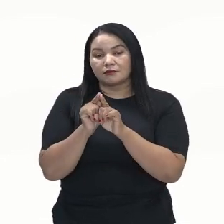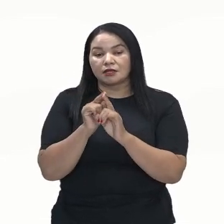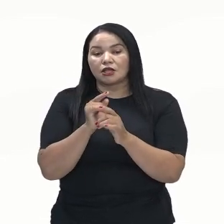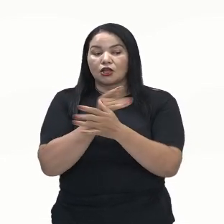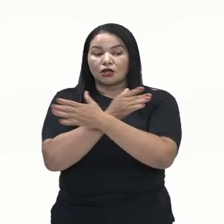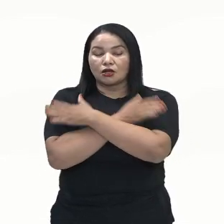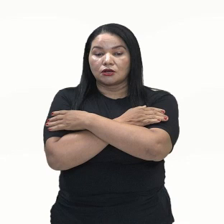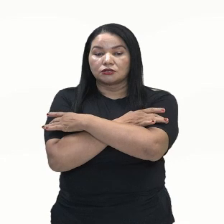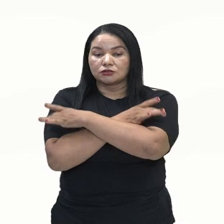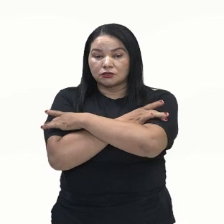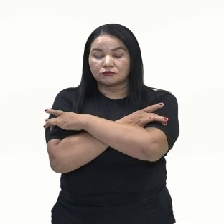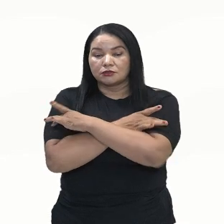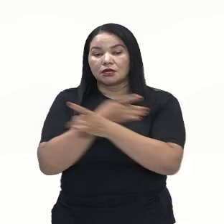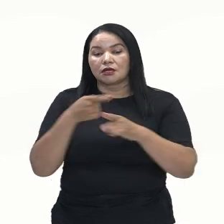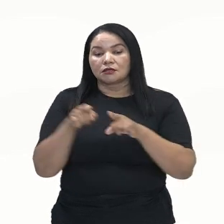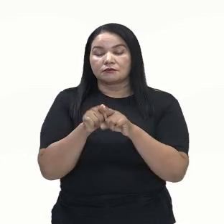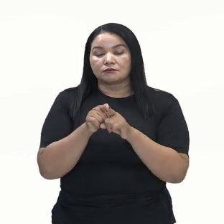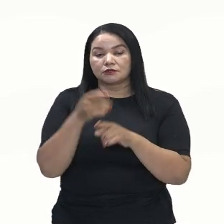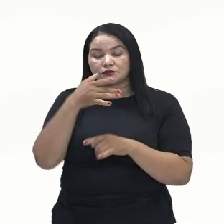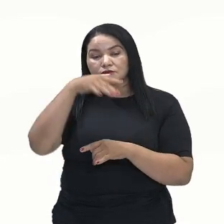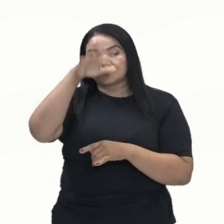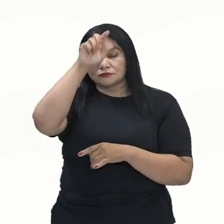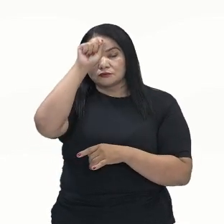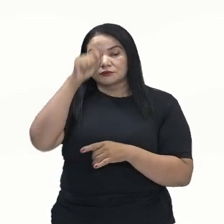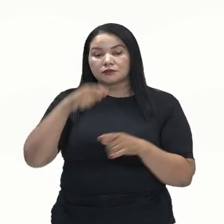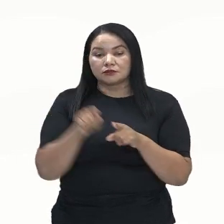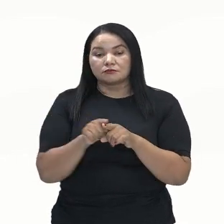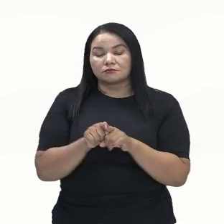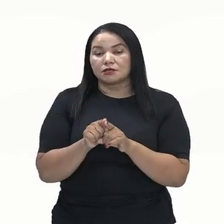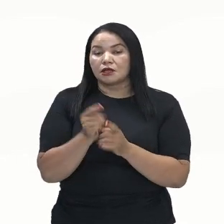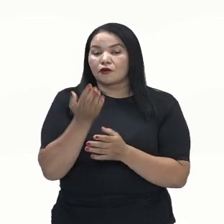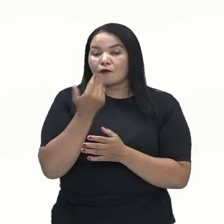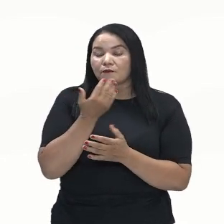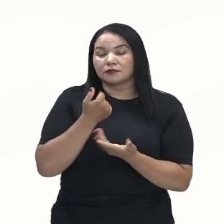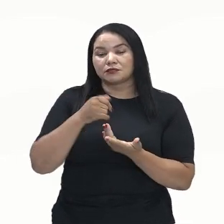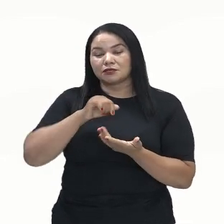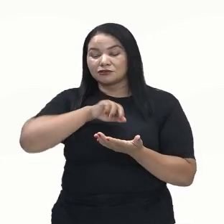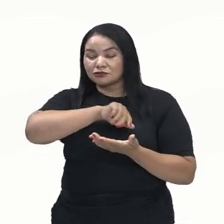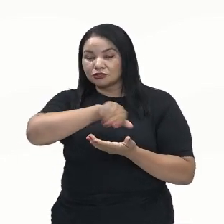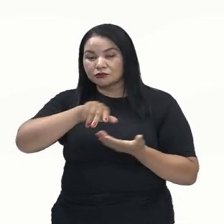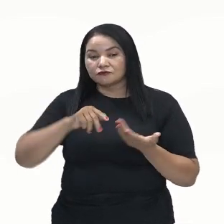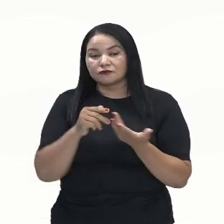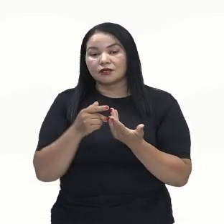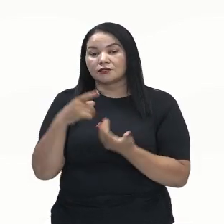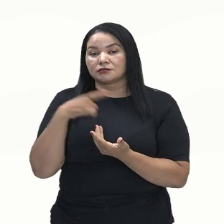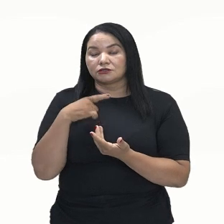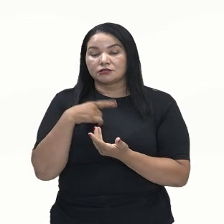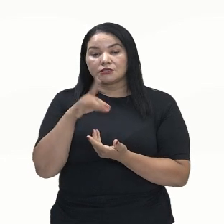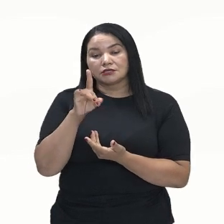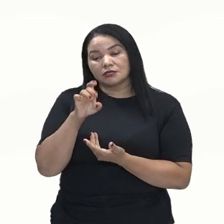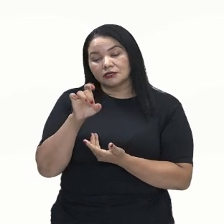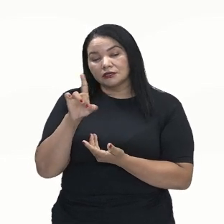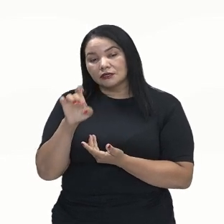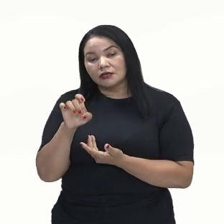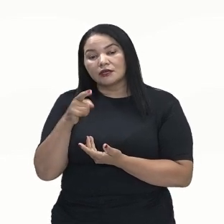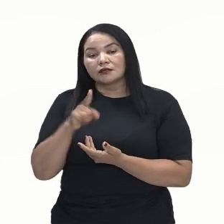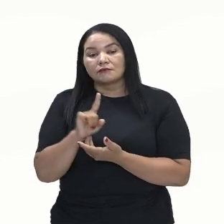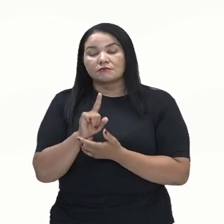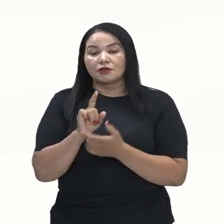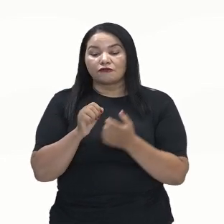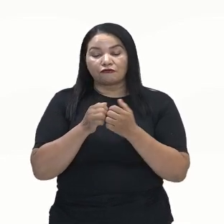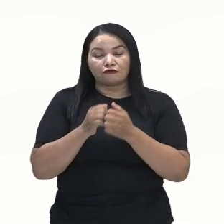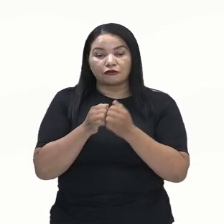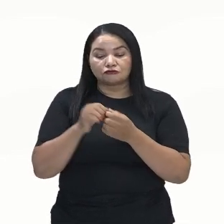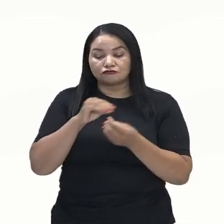umbanda. Na culinária, a gente vai ter ali o vatapá, a gente vai ter o dendê, vamos ter a feijoada, que são